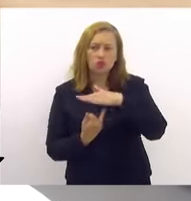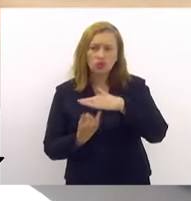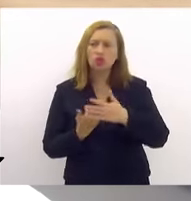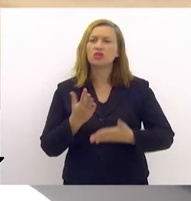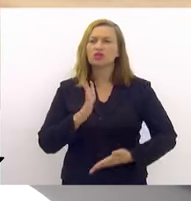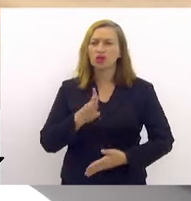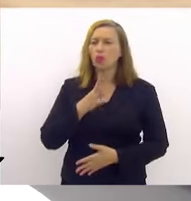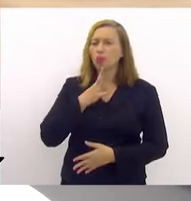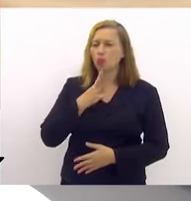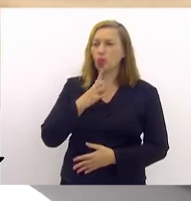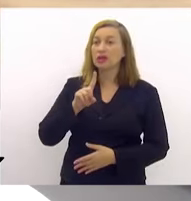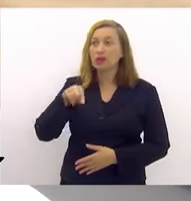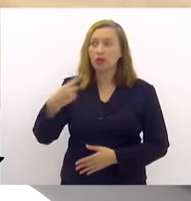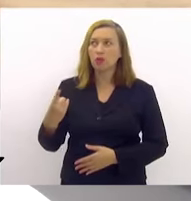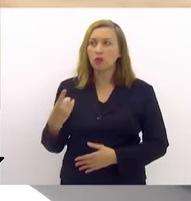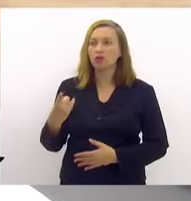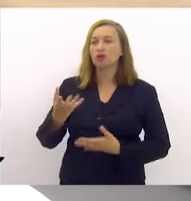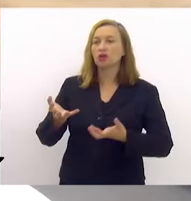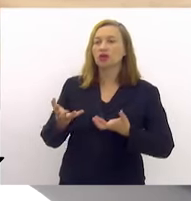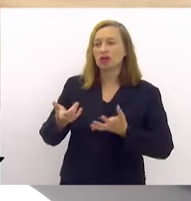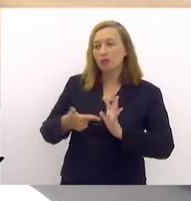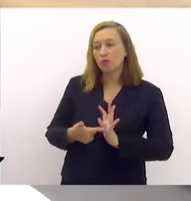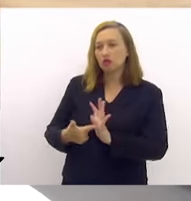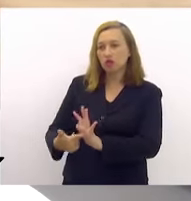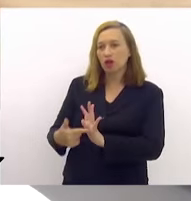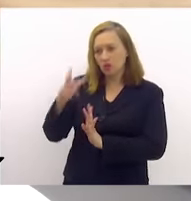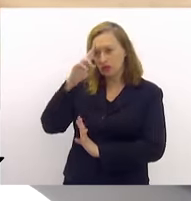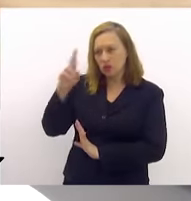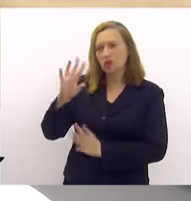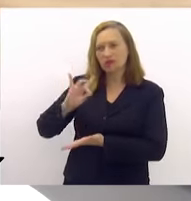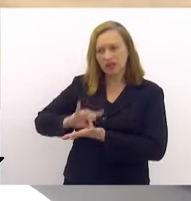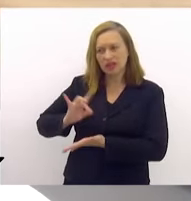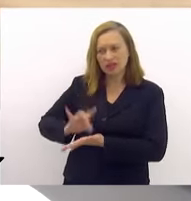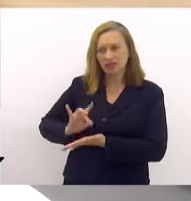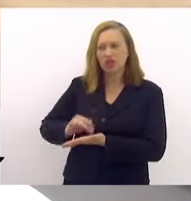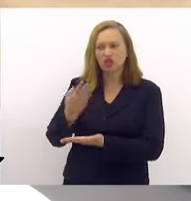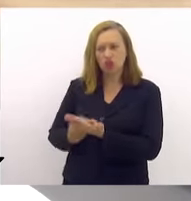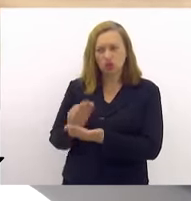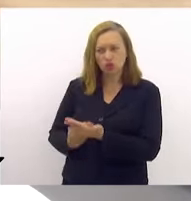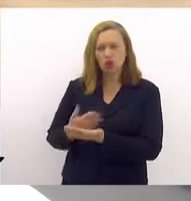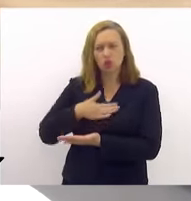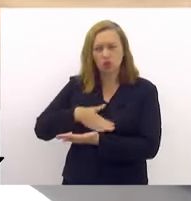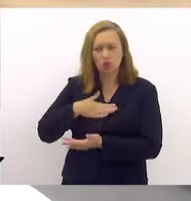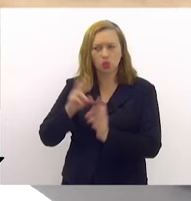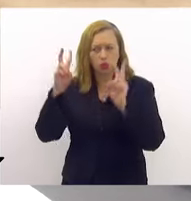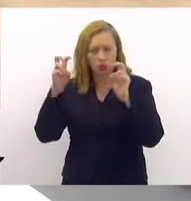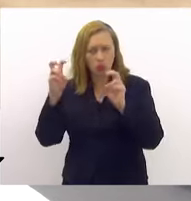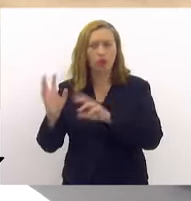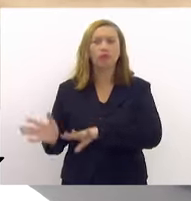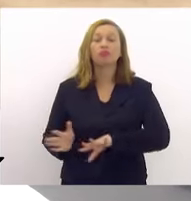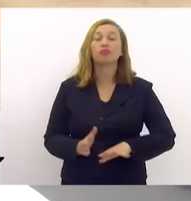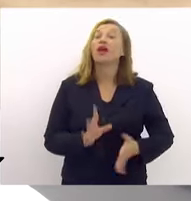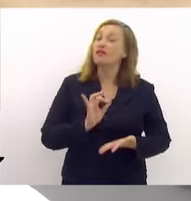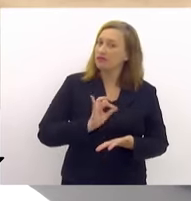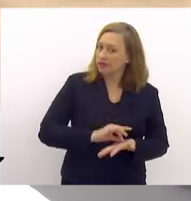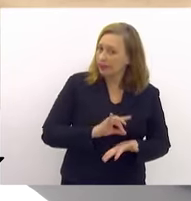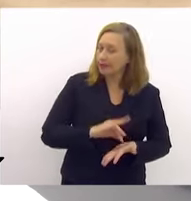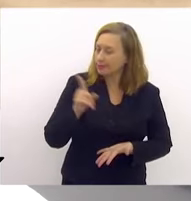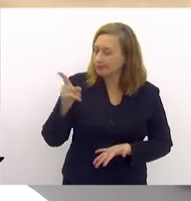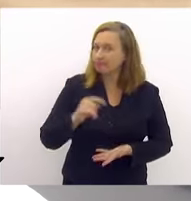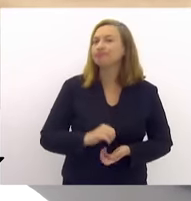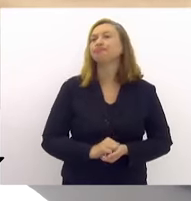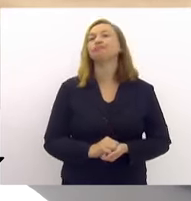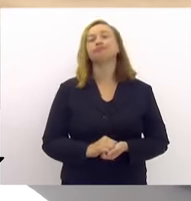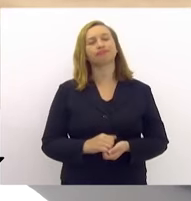desconhecia. Depois eu queria até passar para a Vossa Excelência, que realmente estuda e gosta do tema. Então, isso é verdade.